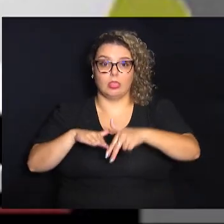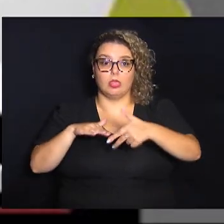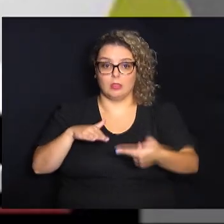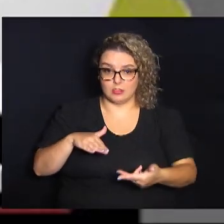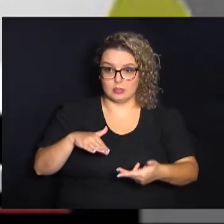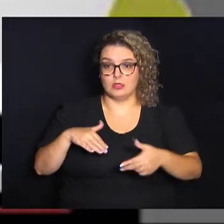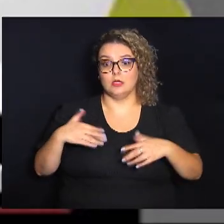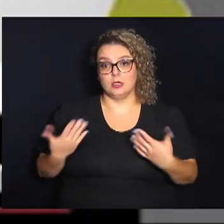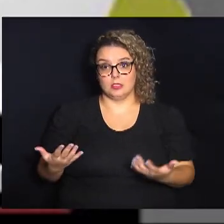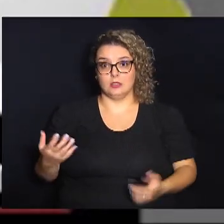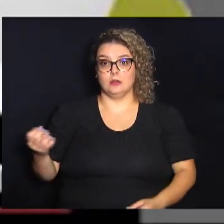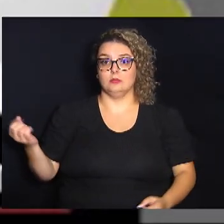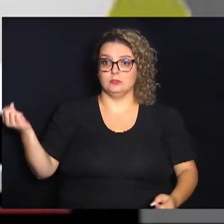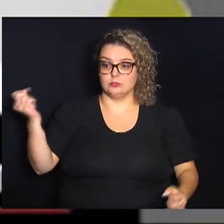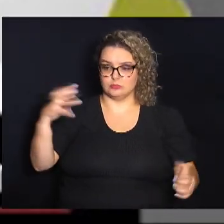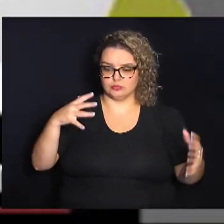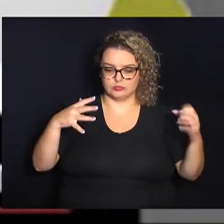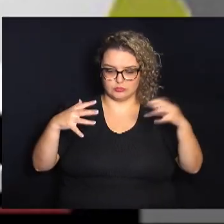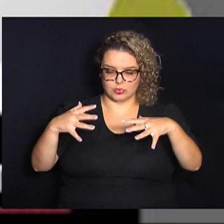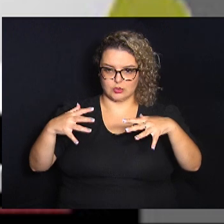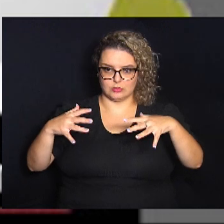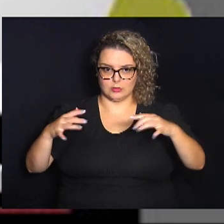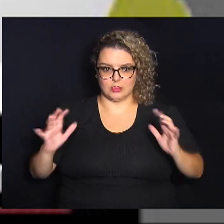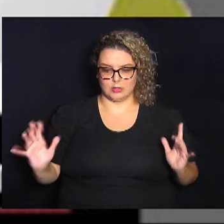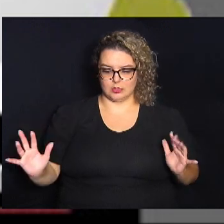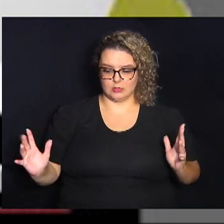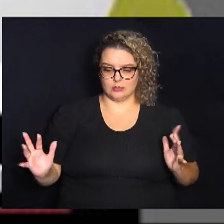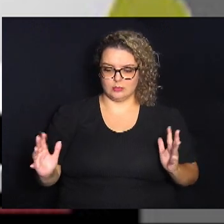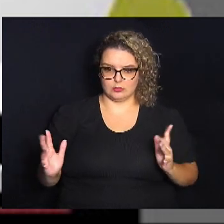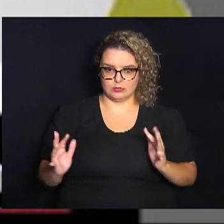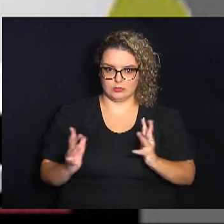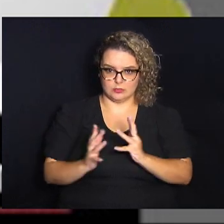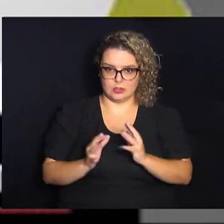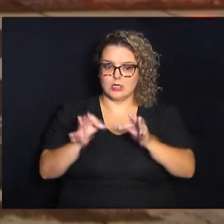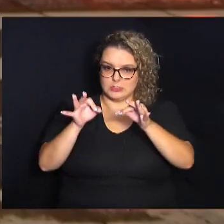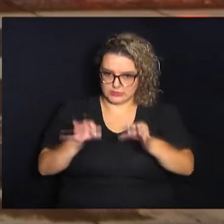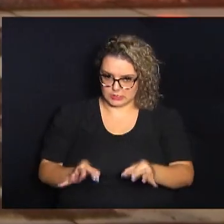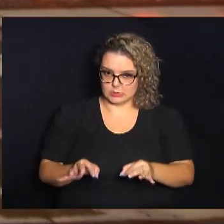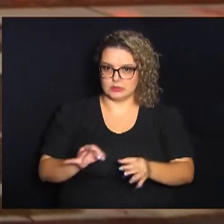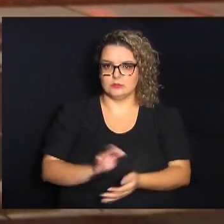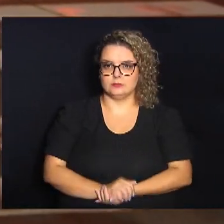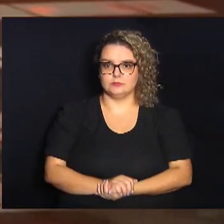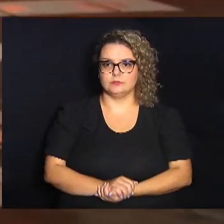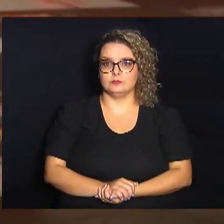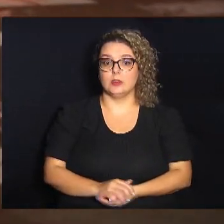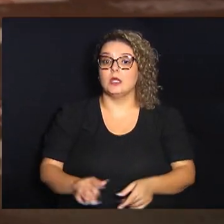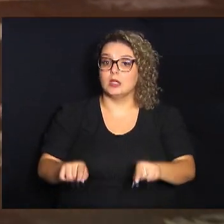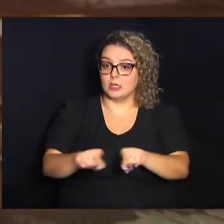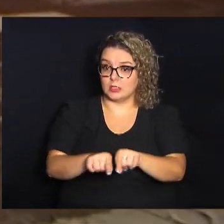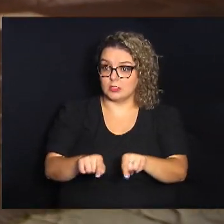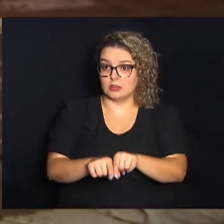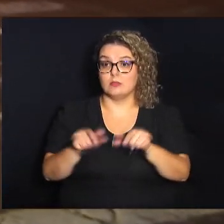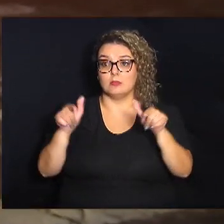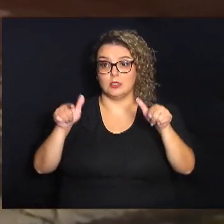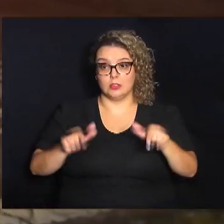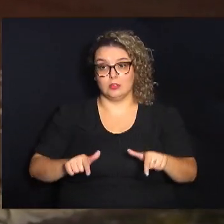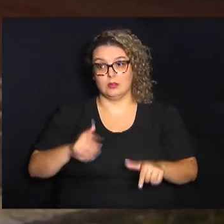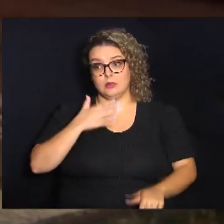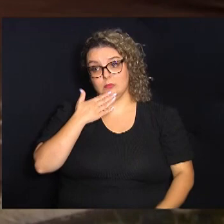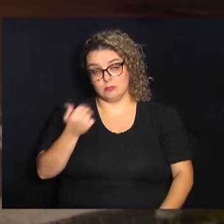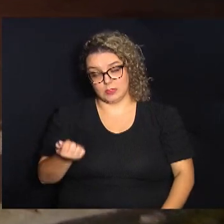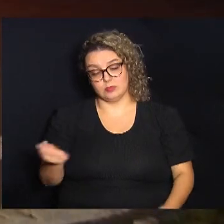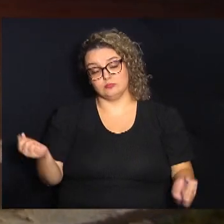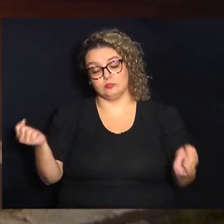já que a luz canalizada induz o pedestre a atravessar corretamente. Além disso, um ambiente melhor